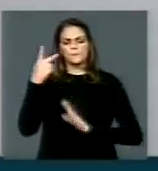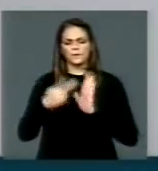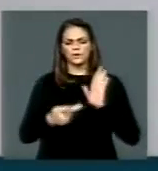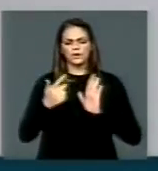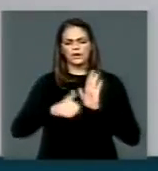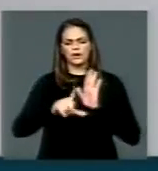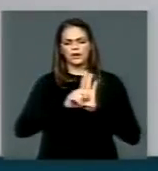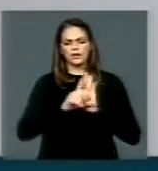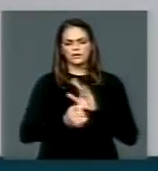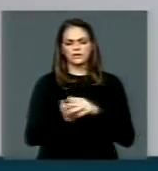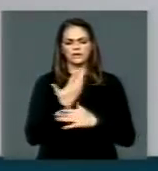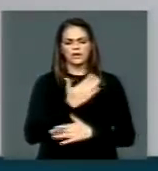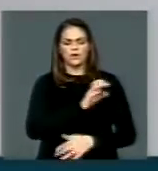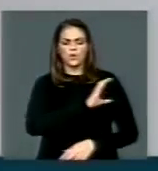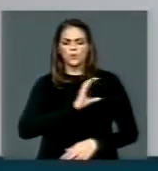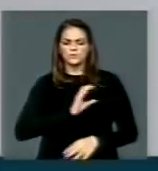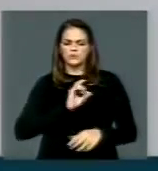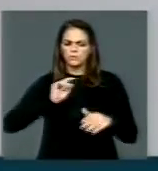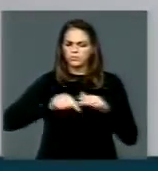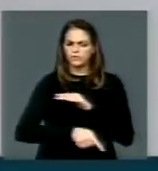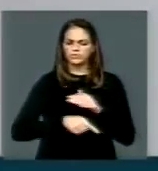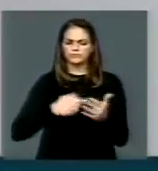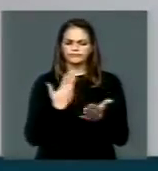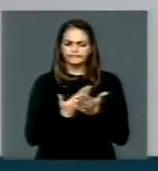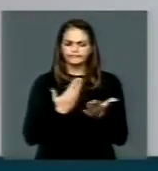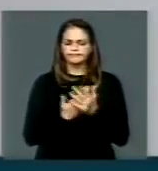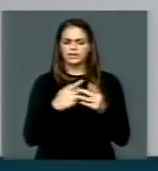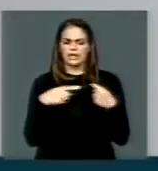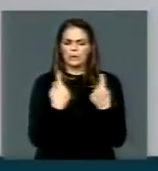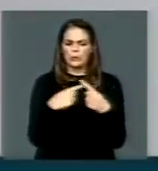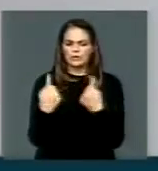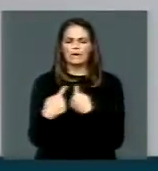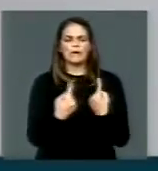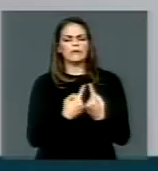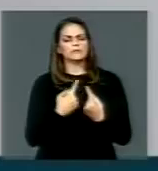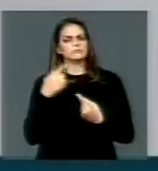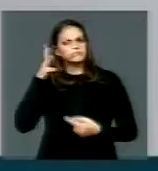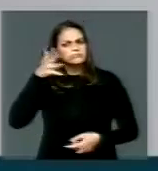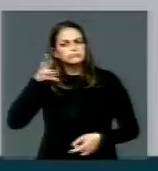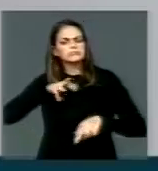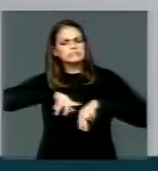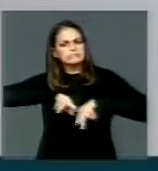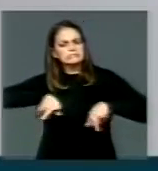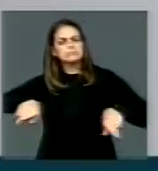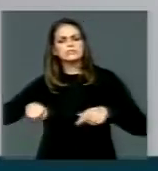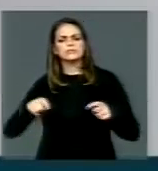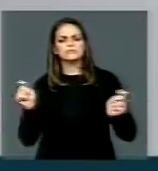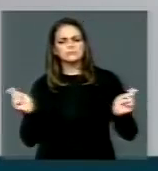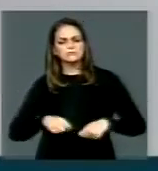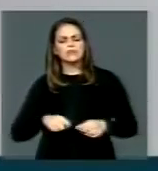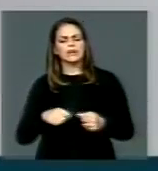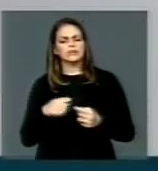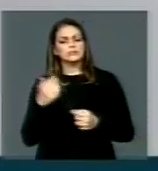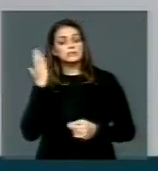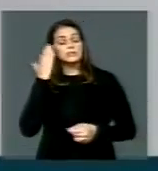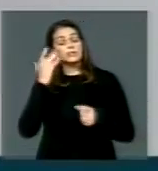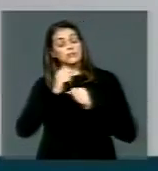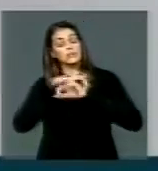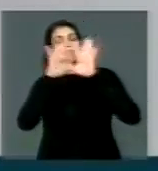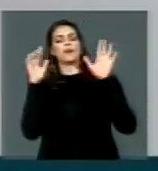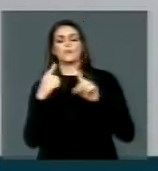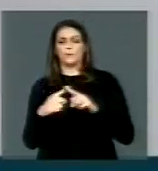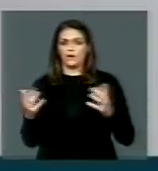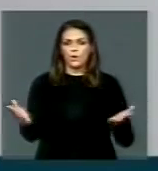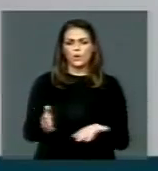uma comissão que aprofunde, faça audiências públicas e desça a fundo no mito que esses conselhos